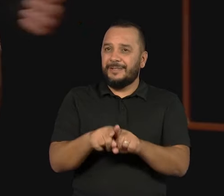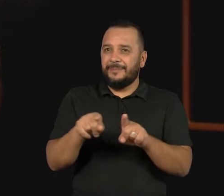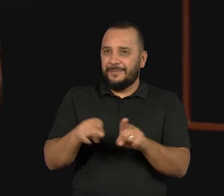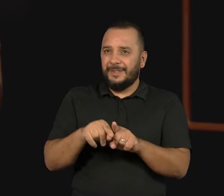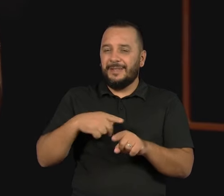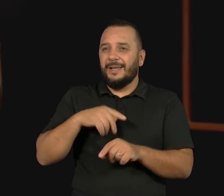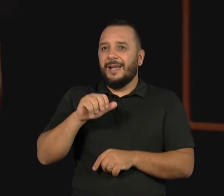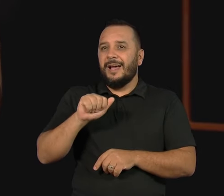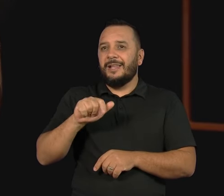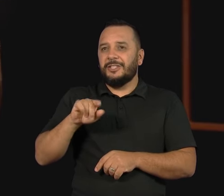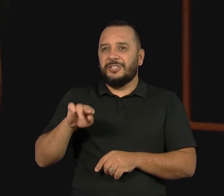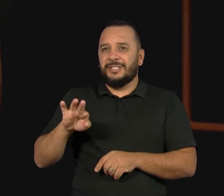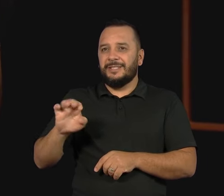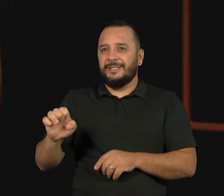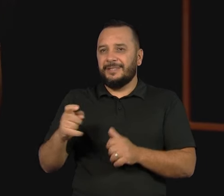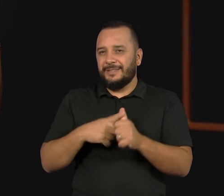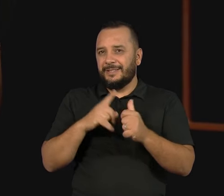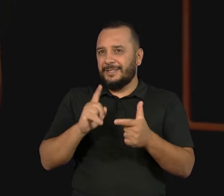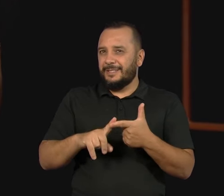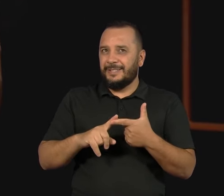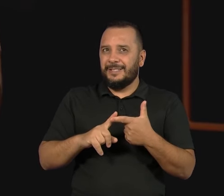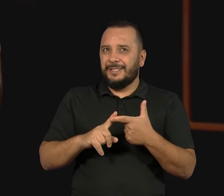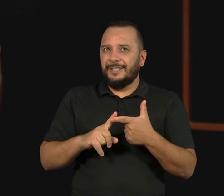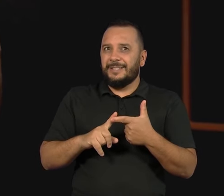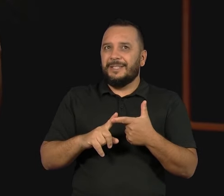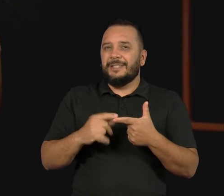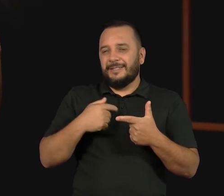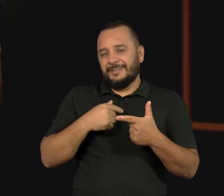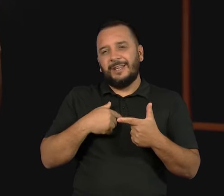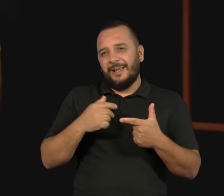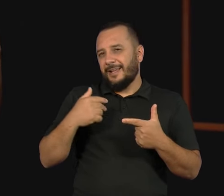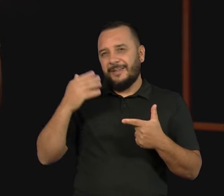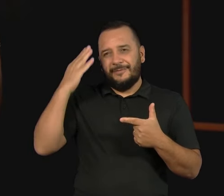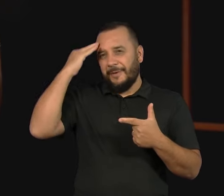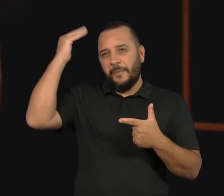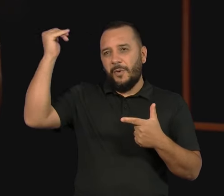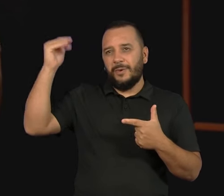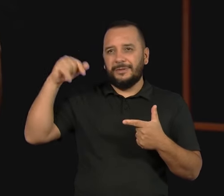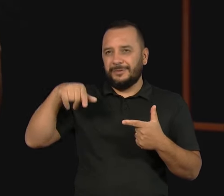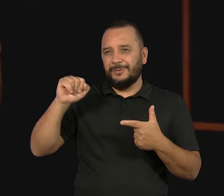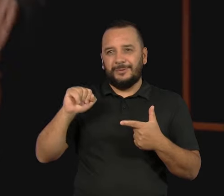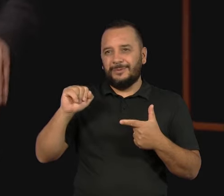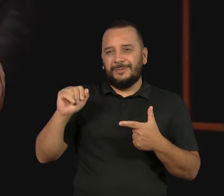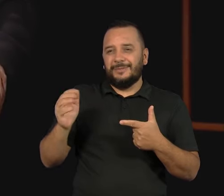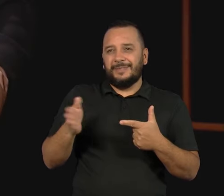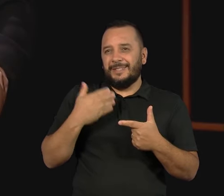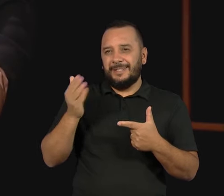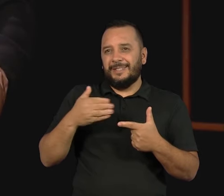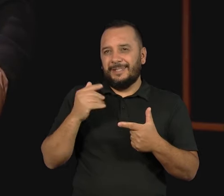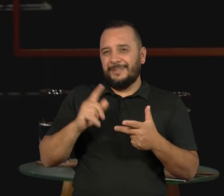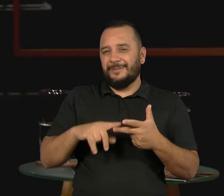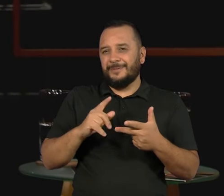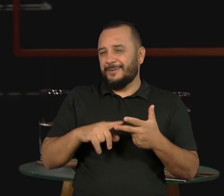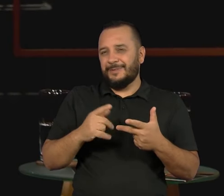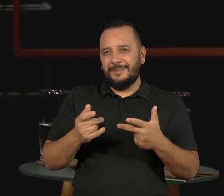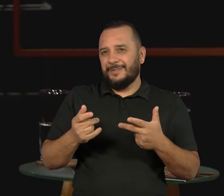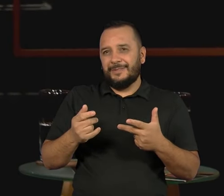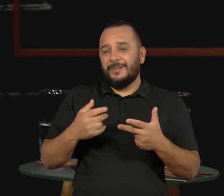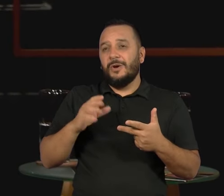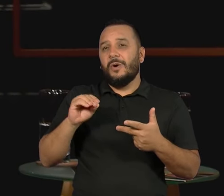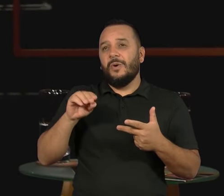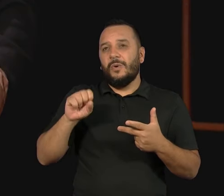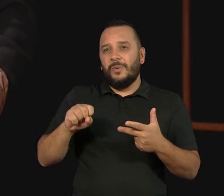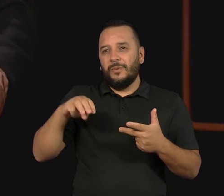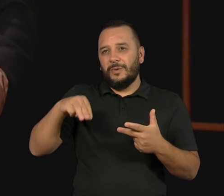Alexandre Dumas, de todos os... Eu gostava dos best-sellers. Eu lia de tudo. Lia Os Miseráveis. Os